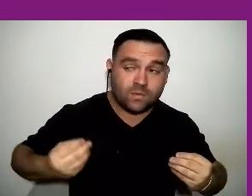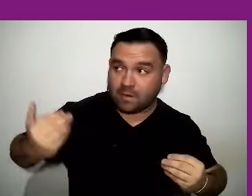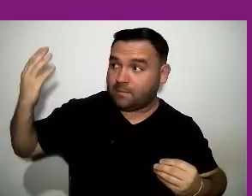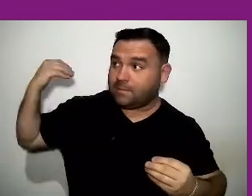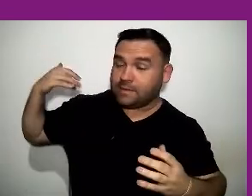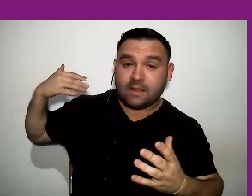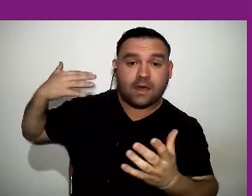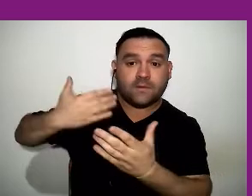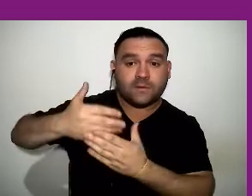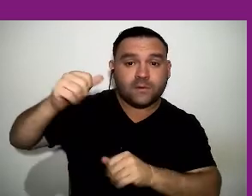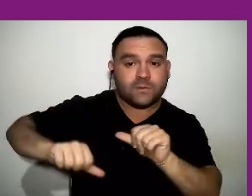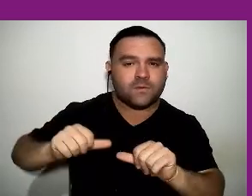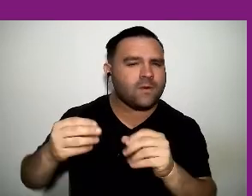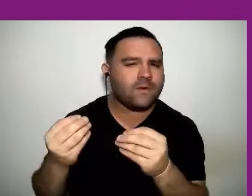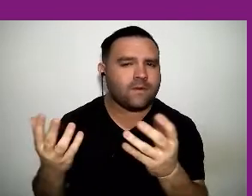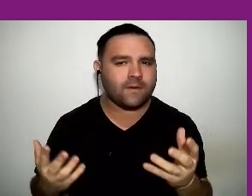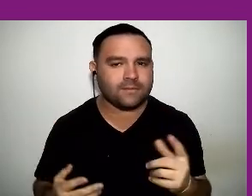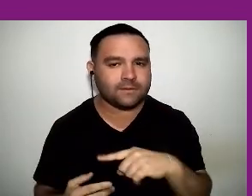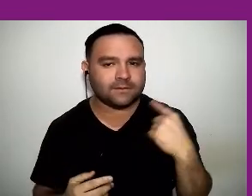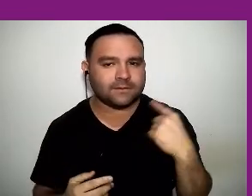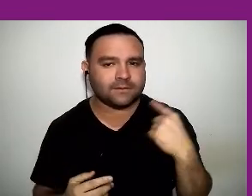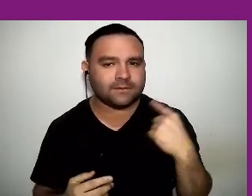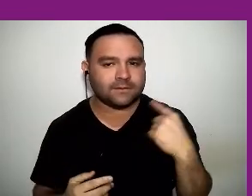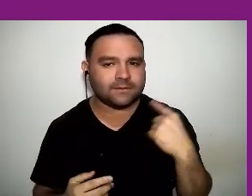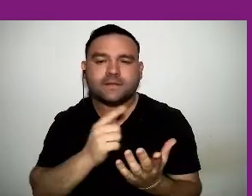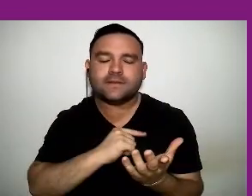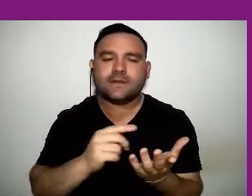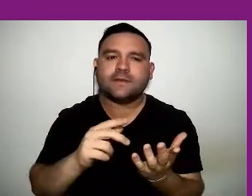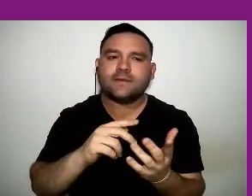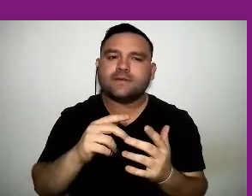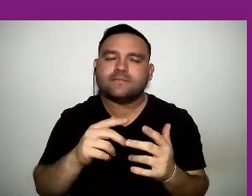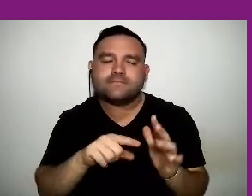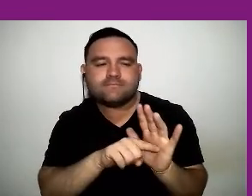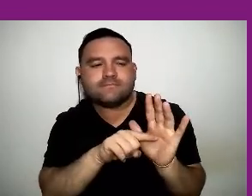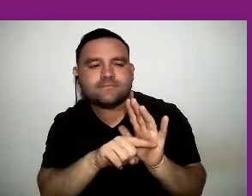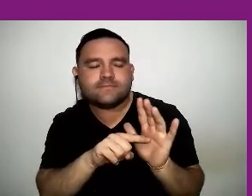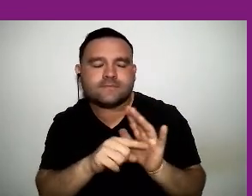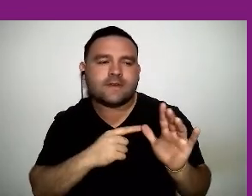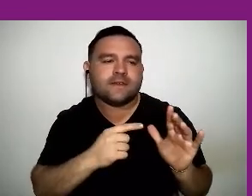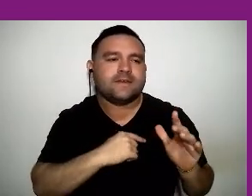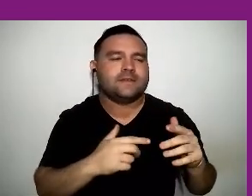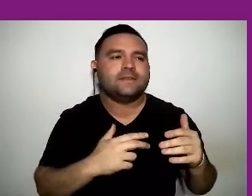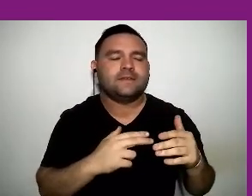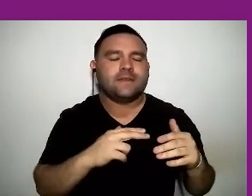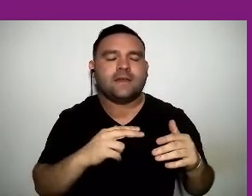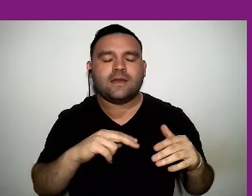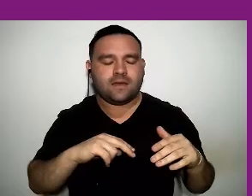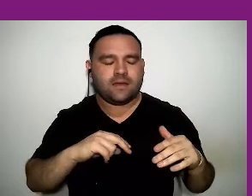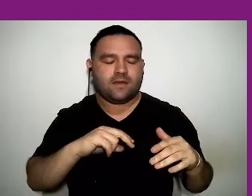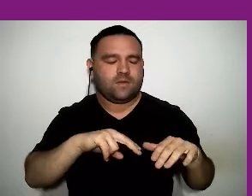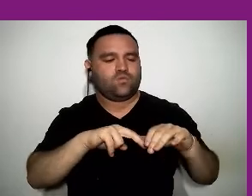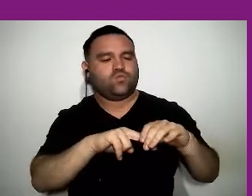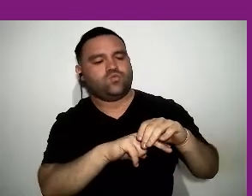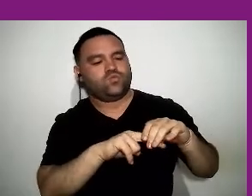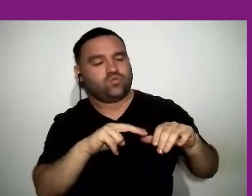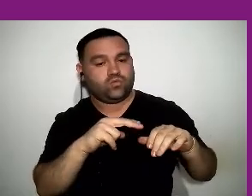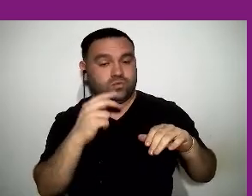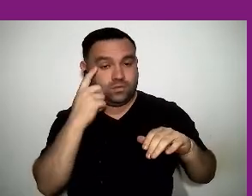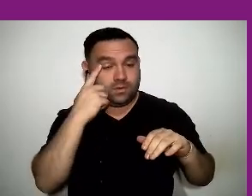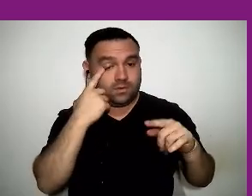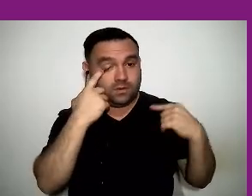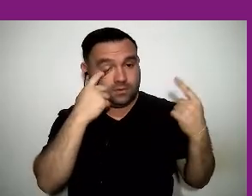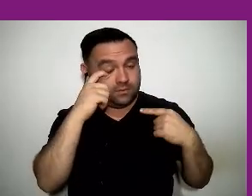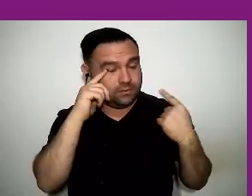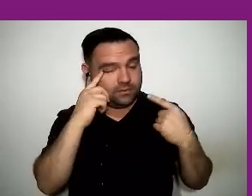para cá? Então, a gente começou a fazer trabalhos de tomografia computadorizada, e aqui a gente teve